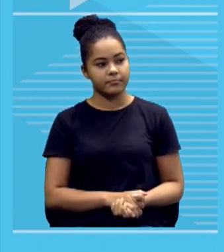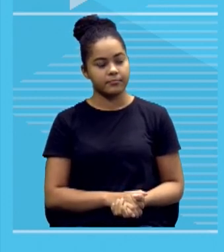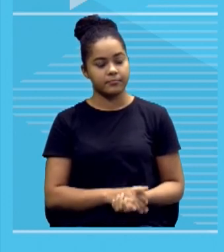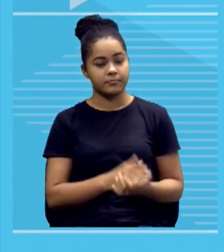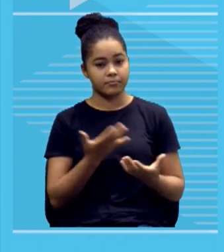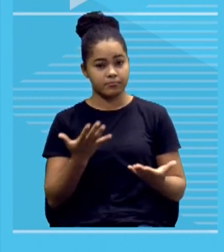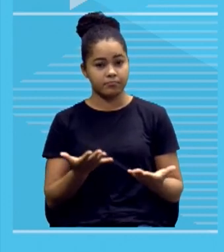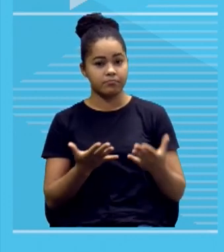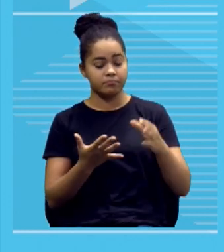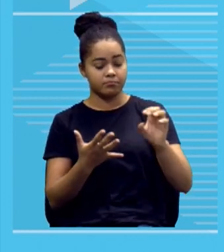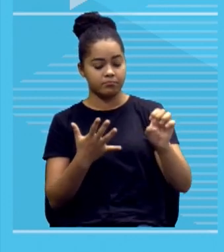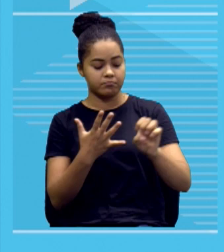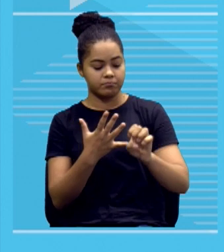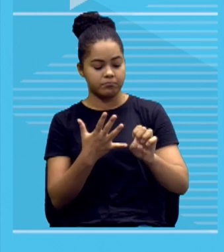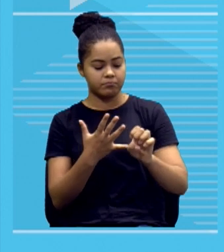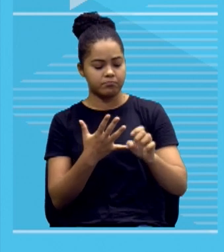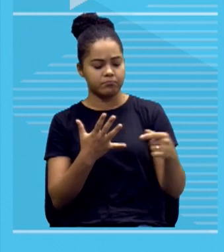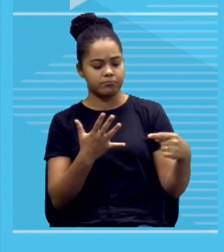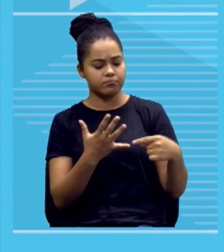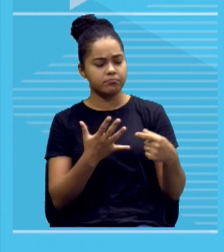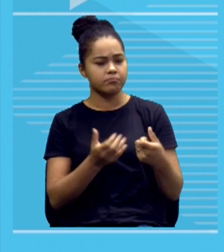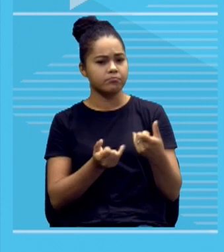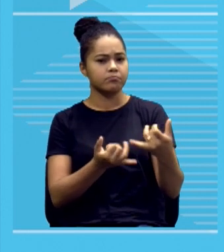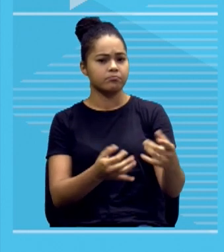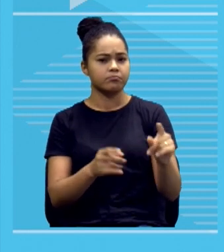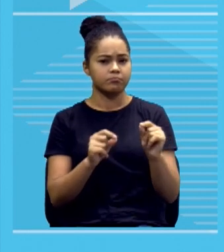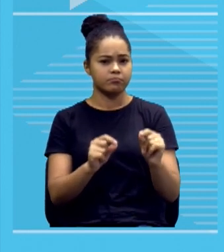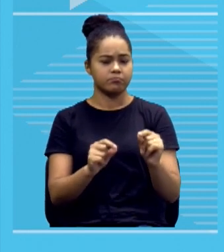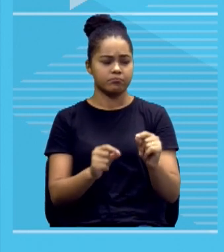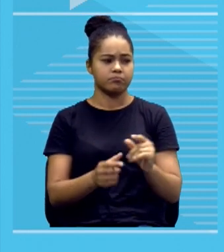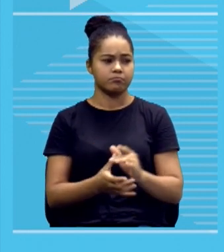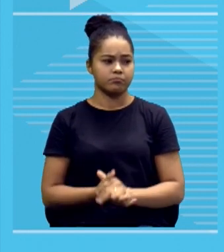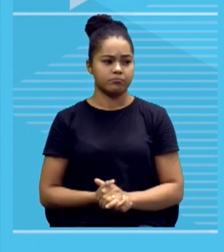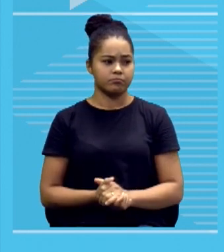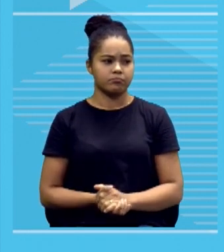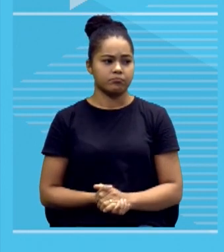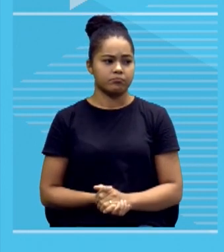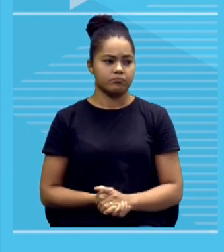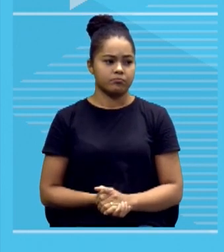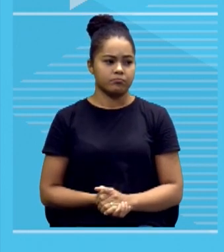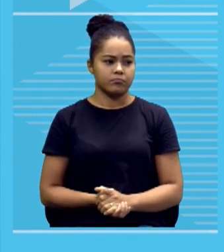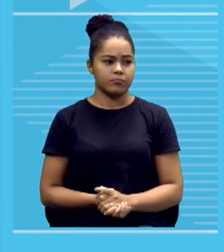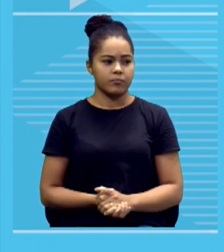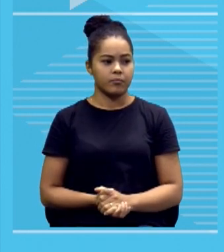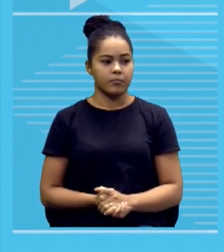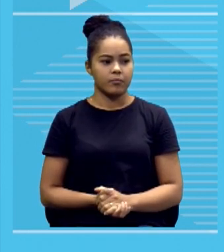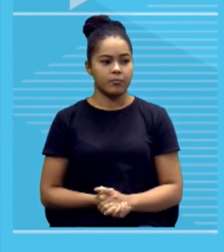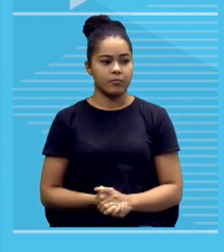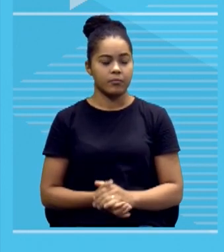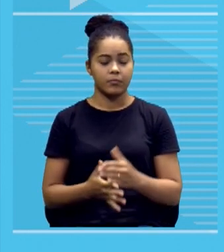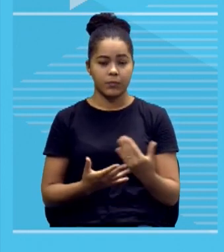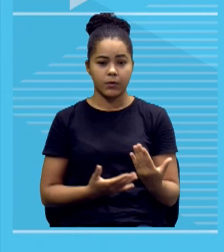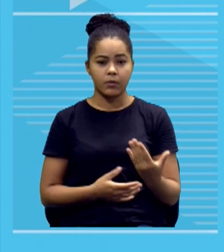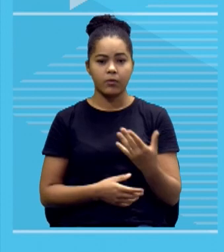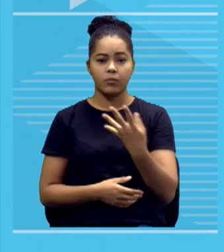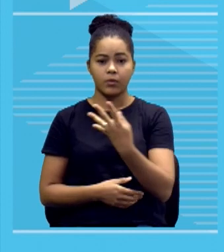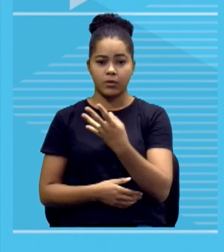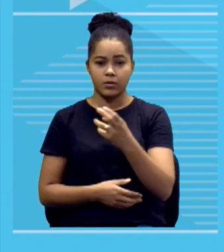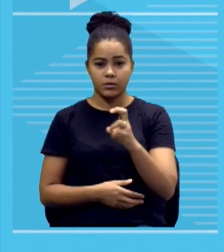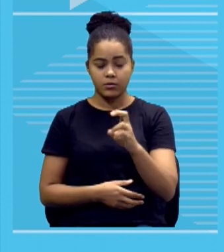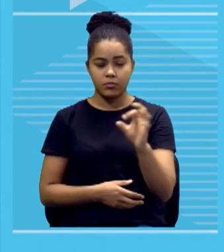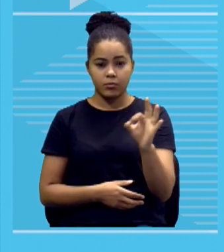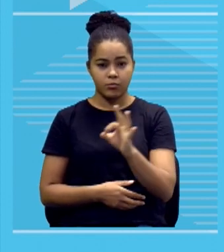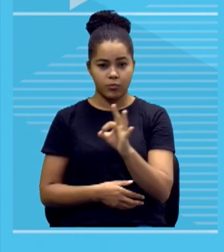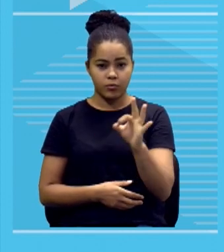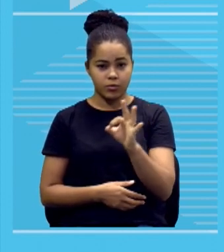A letra E fala o seguinte, que a voltagem, né, que o rendimento é de 45% quando